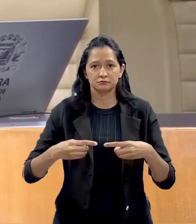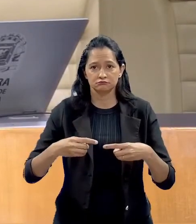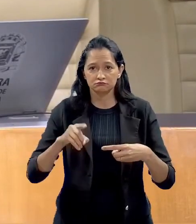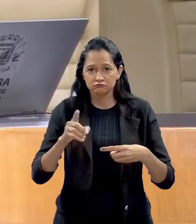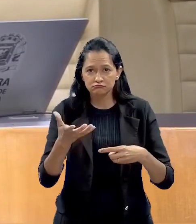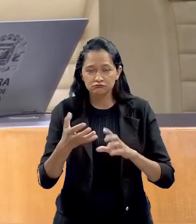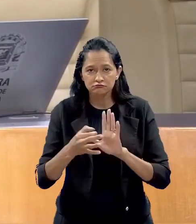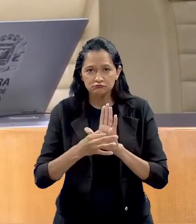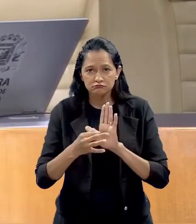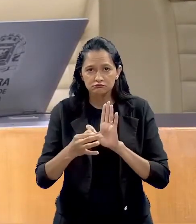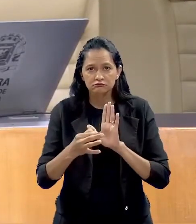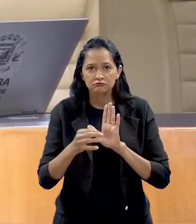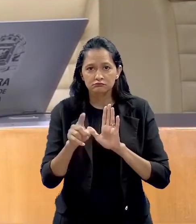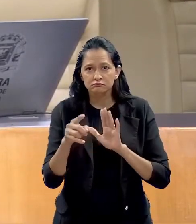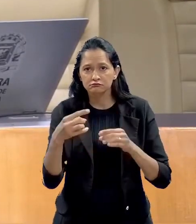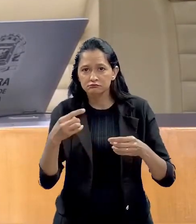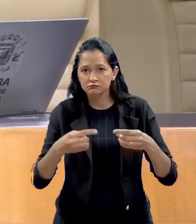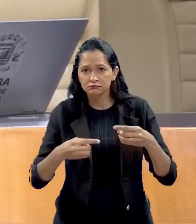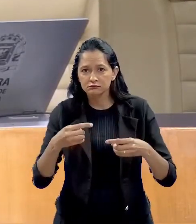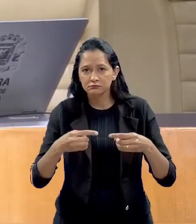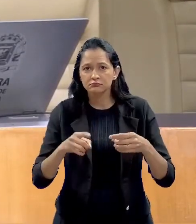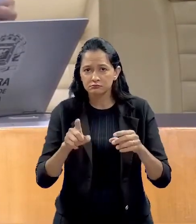projeto? Pode ser.